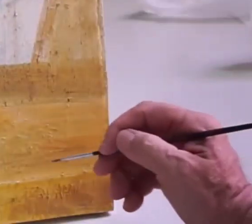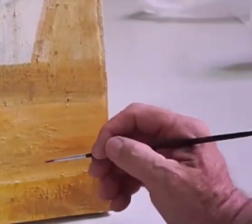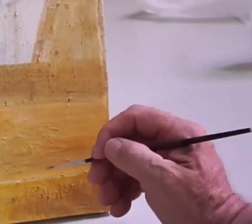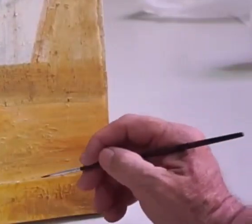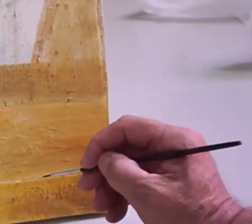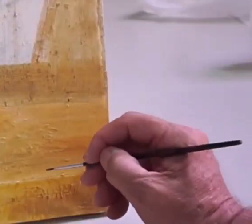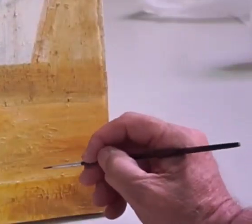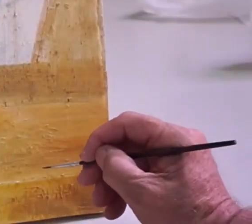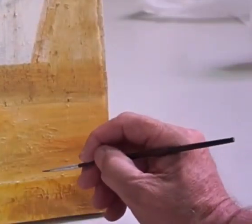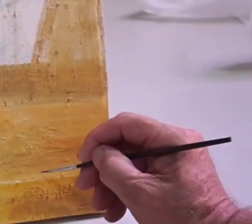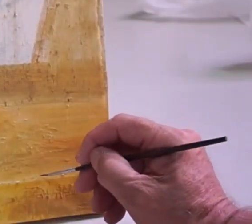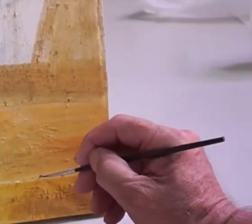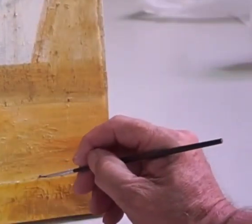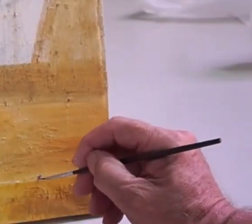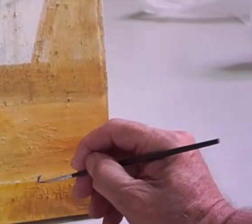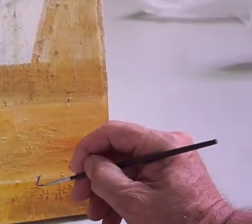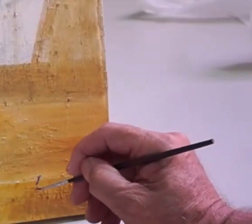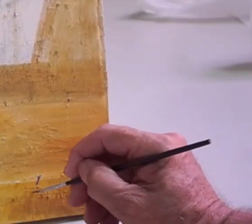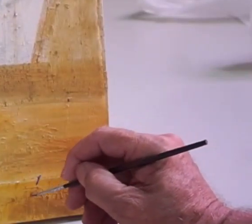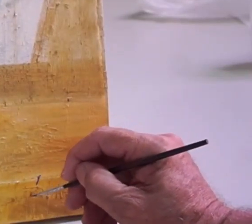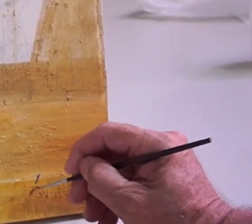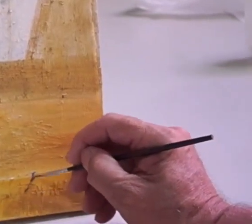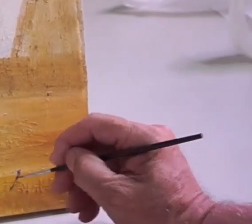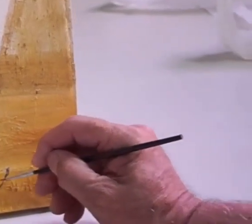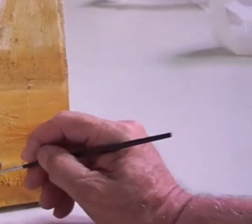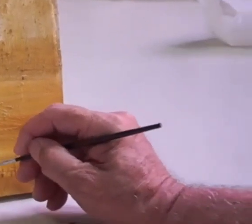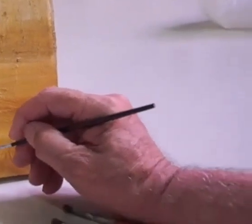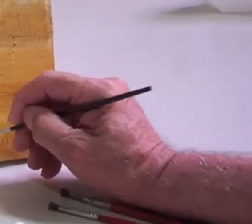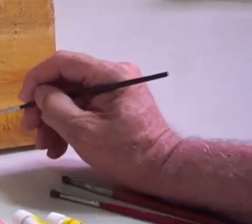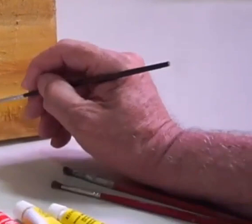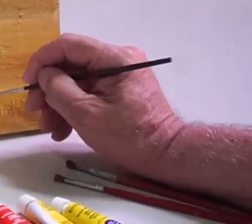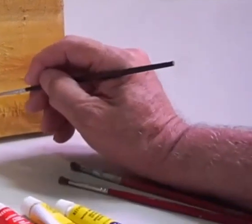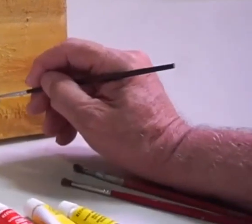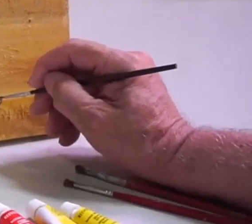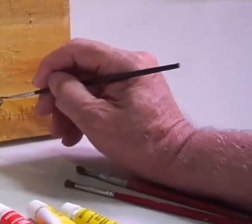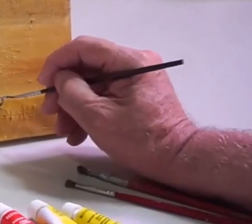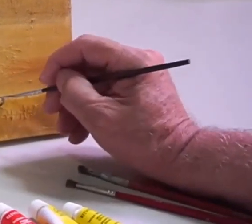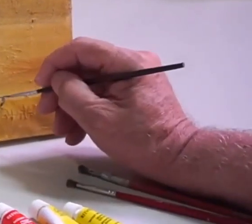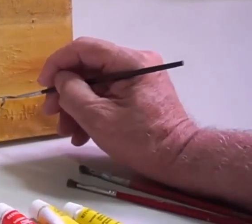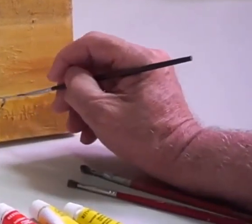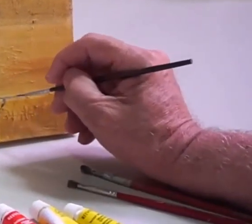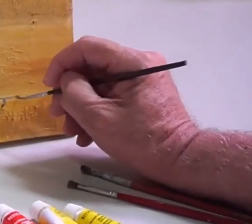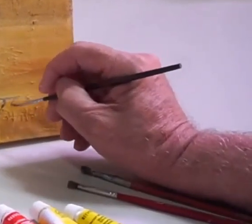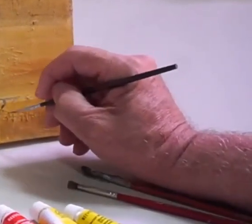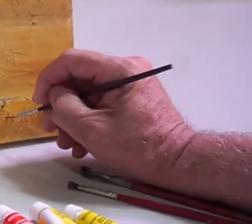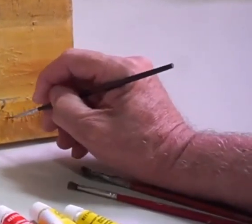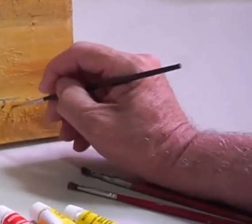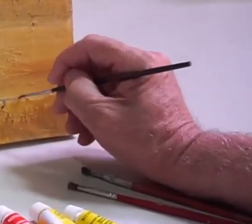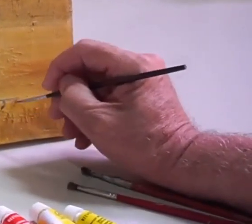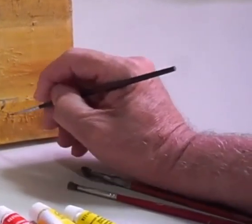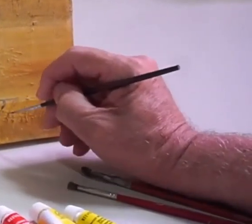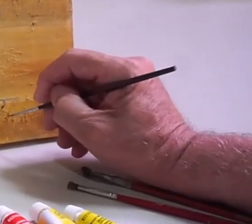a assinatura aqui, eu vou fazer a minha assinatura, é mais fácil de fazer, né?